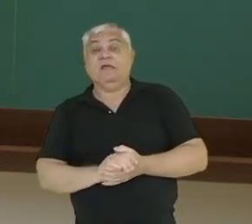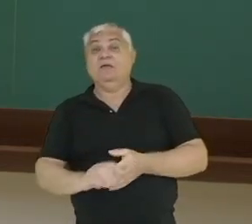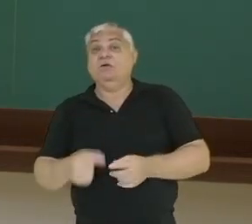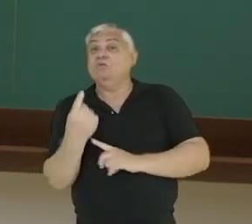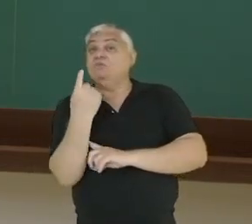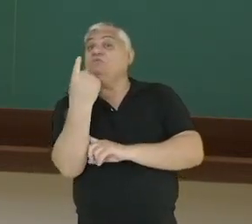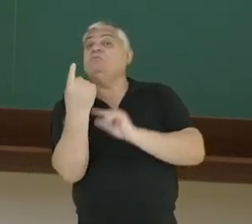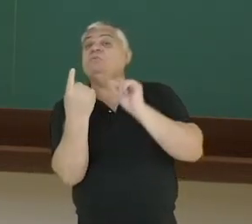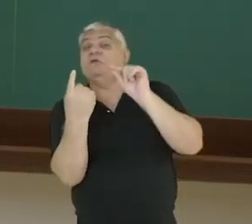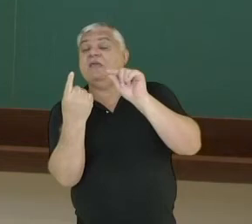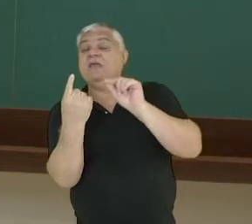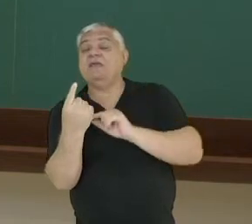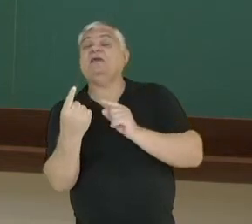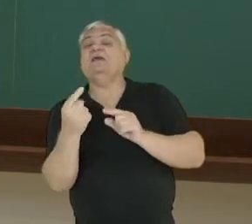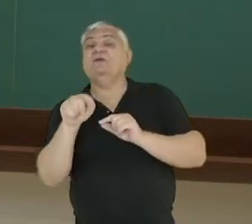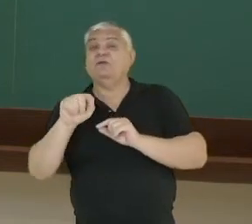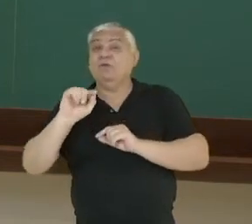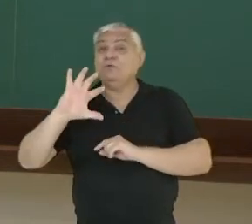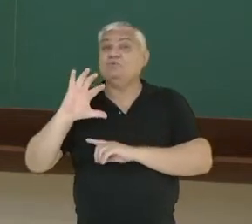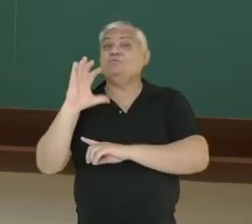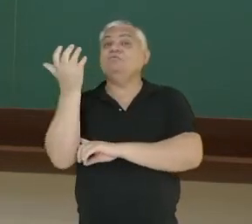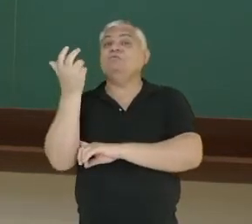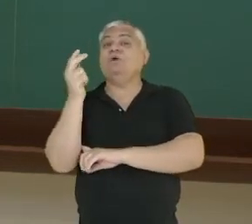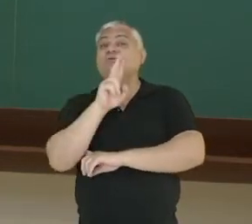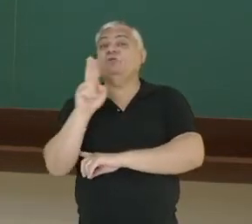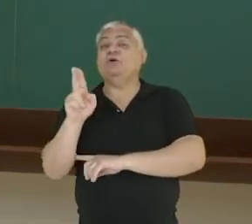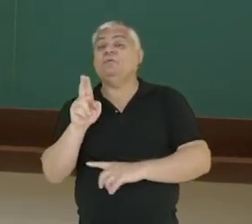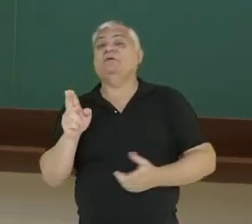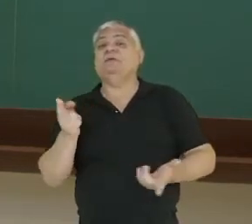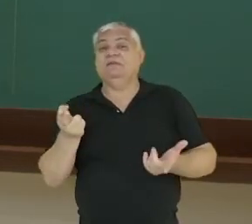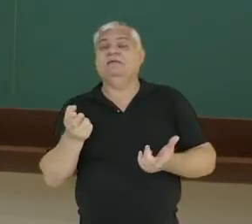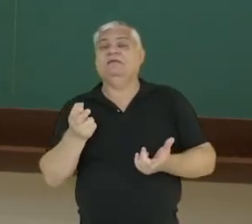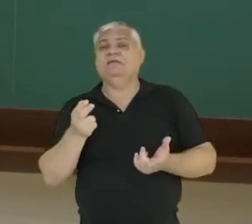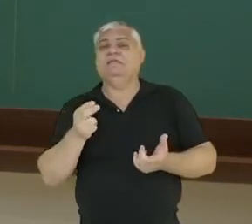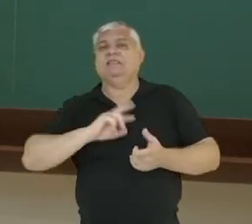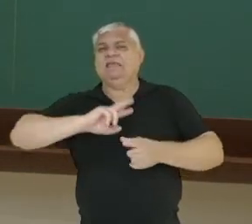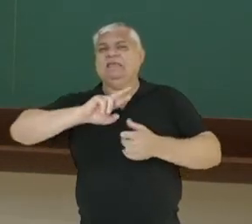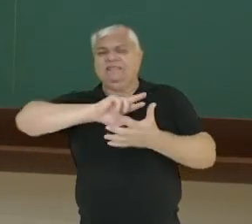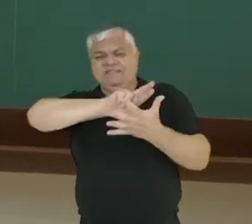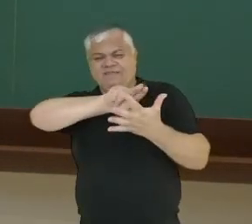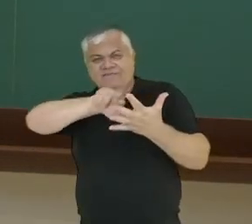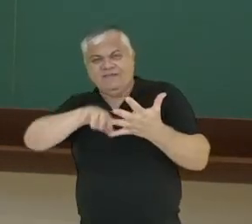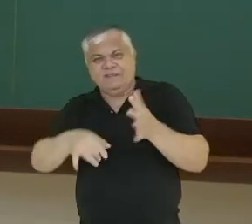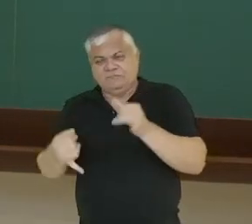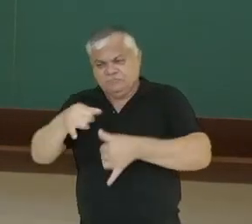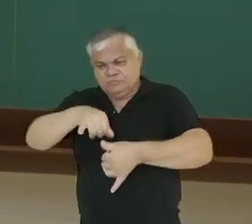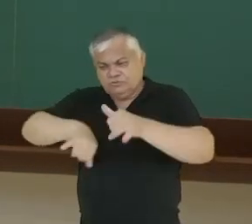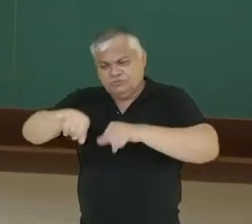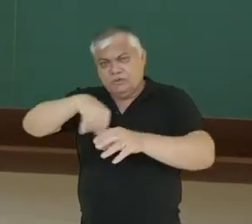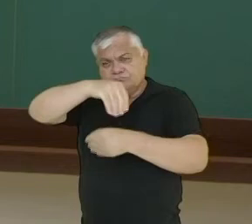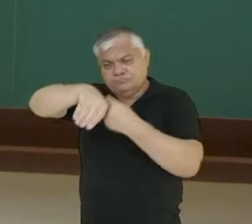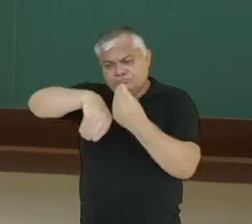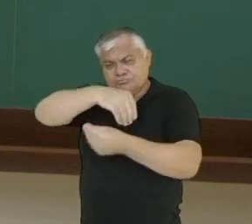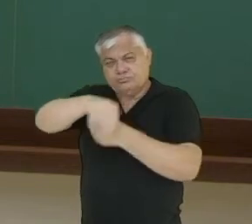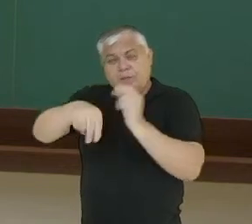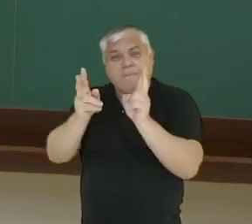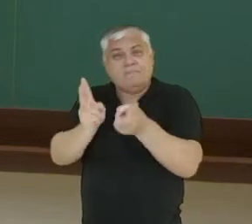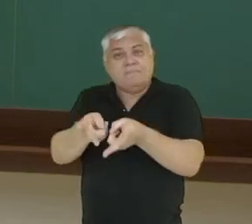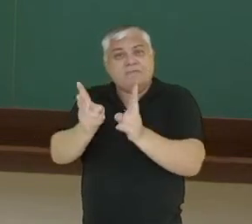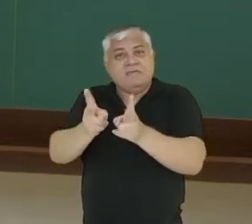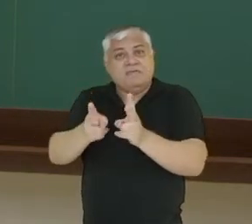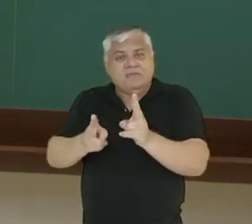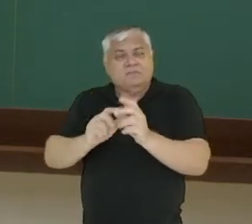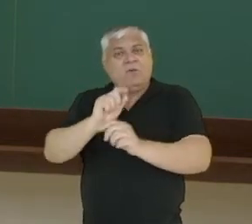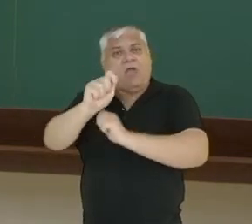dessas diversas é esse fenômeno em que nós temos diferentes substâncias constituídas pelos mesmos